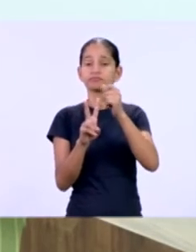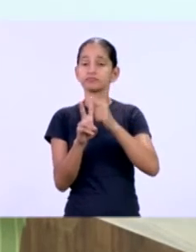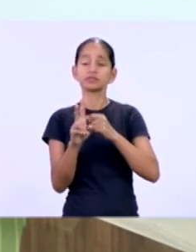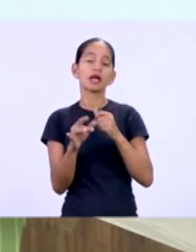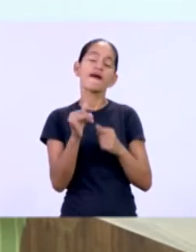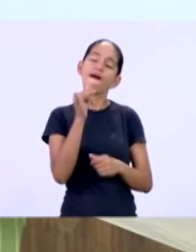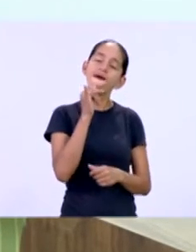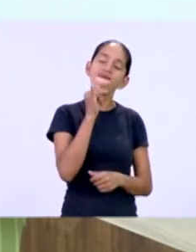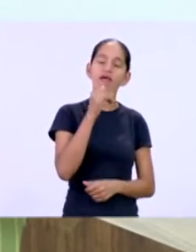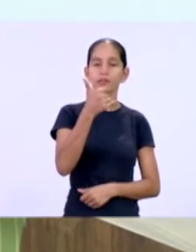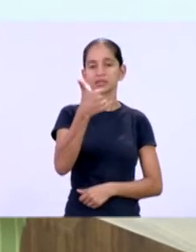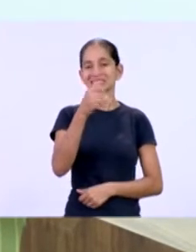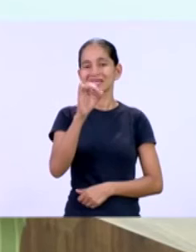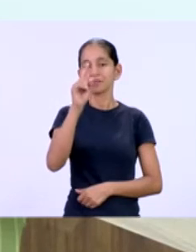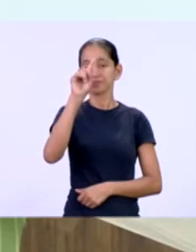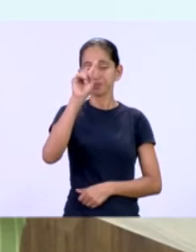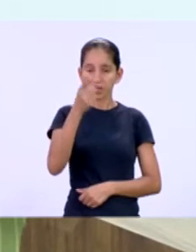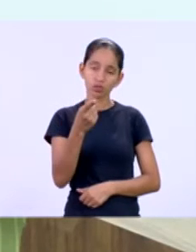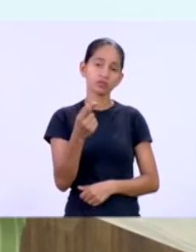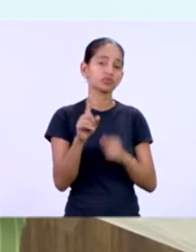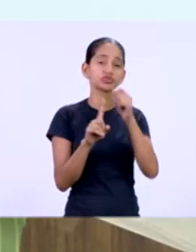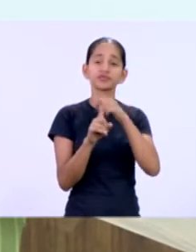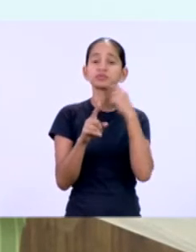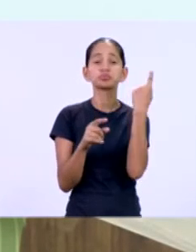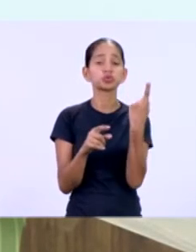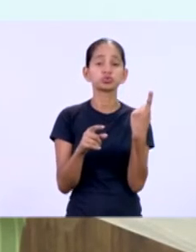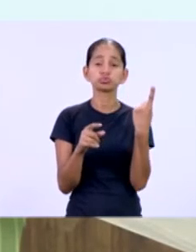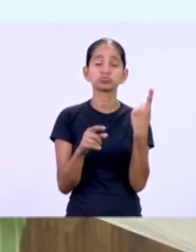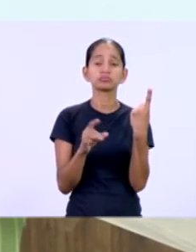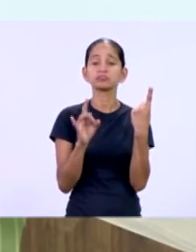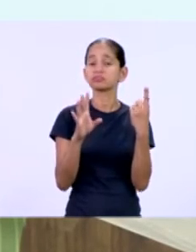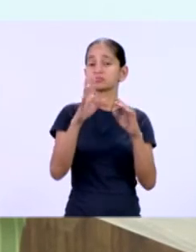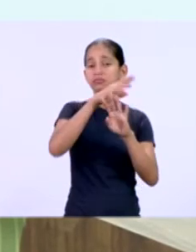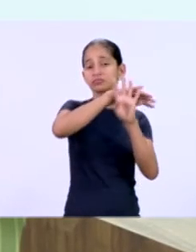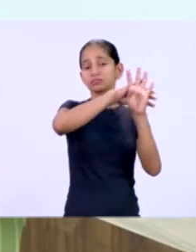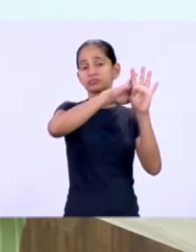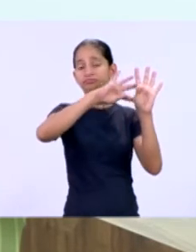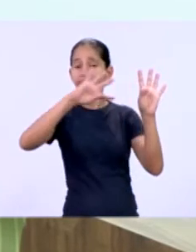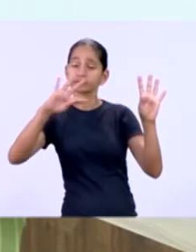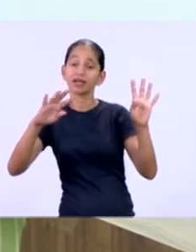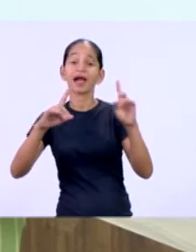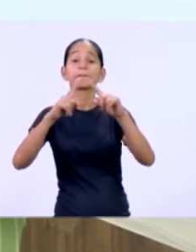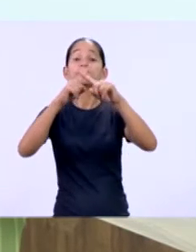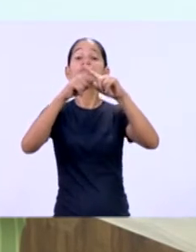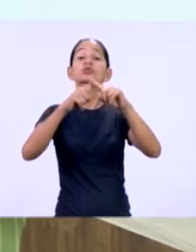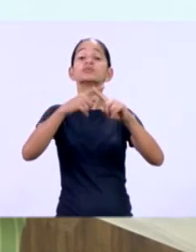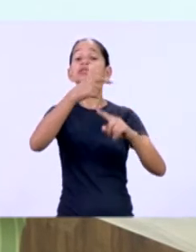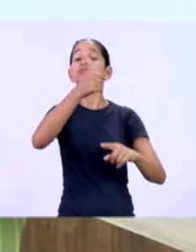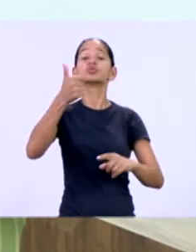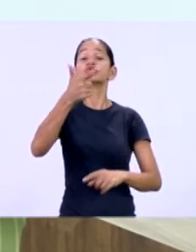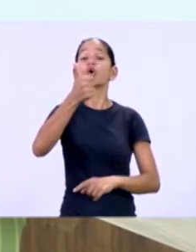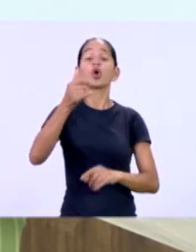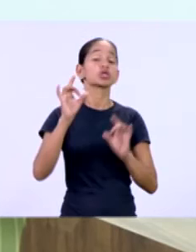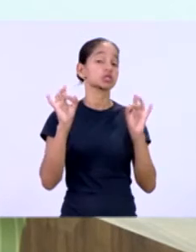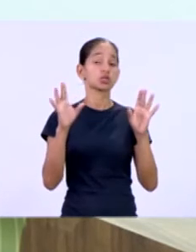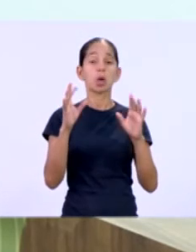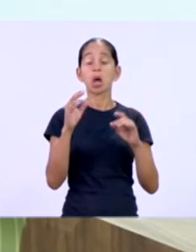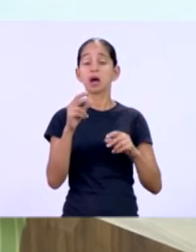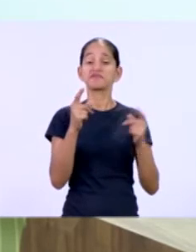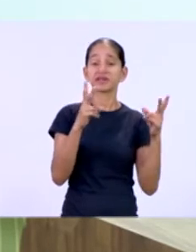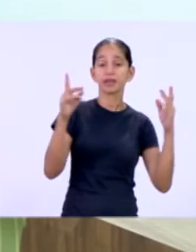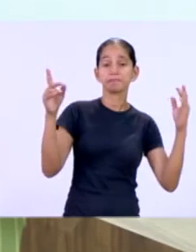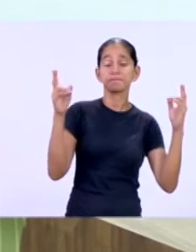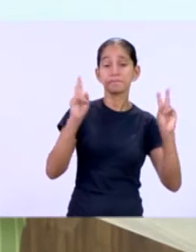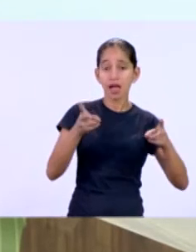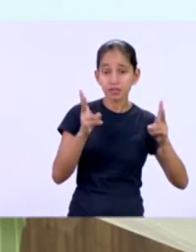exemplo, faturei 100 mil, divido por 1 é 1. Então, eu vou lá na alíquota e multiplico por 12. Aí vai dar 120 mil, então, ou seja, vou ir lá na